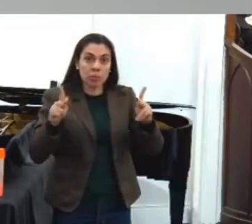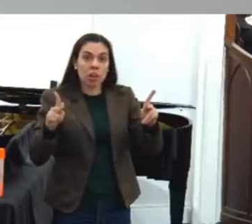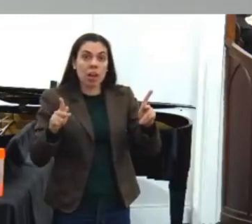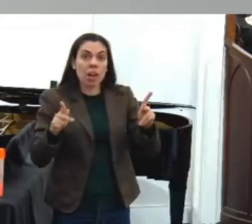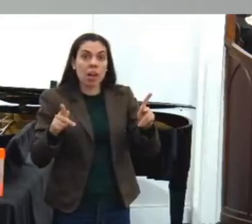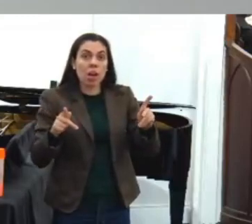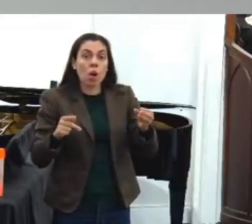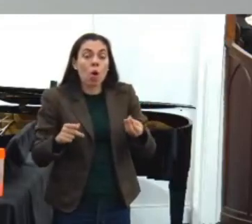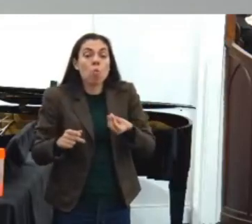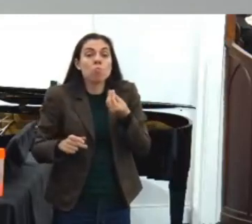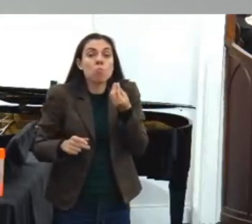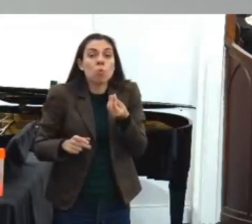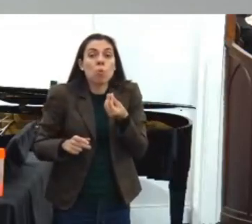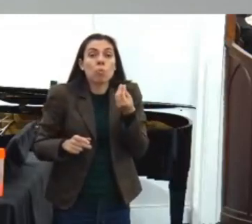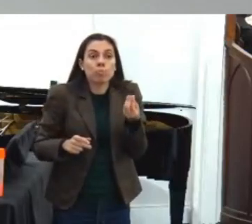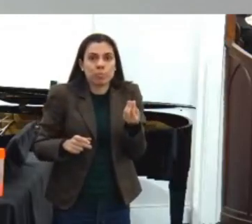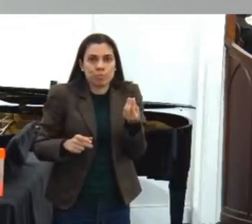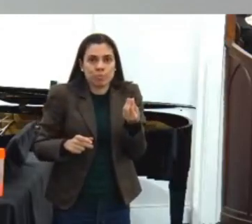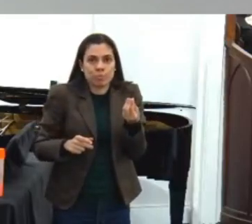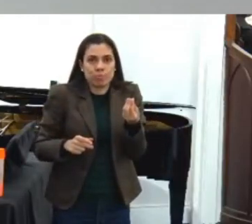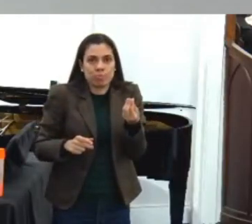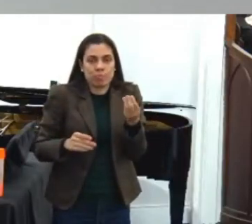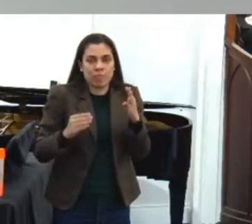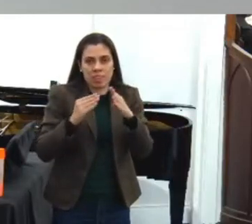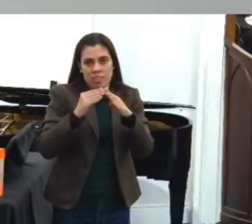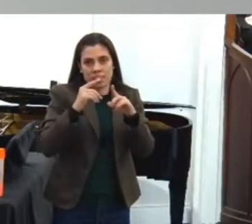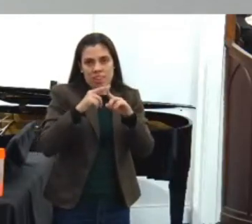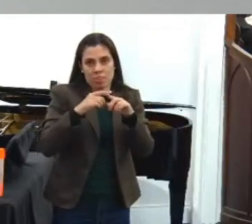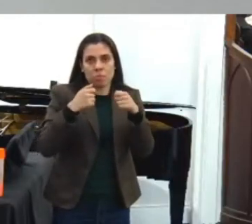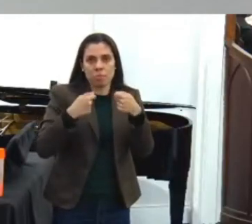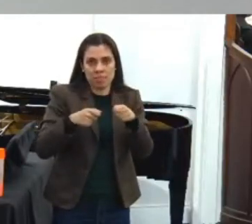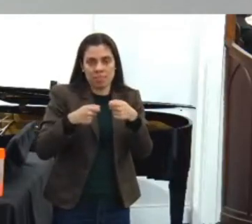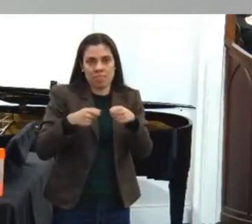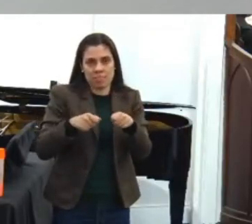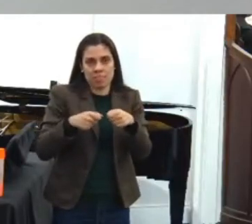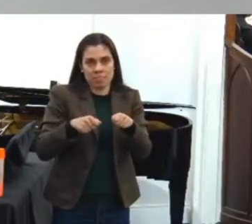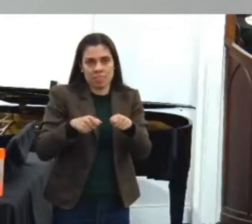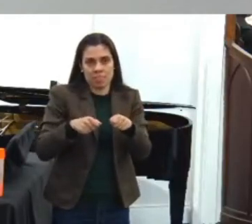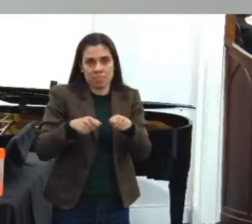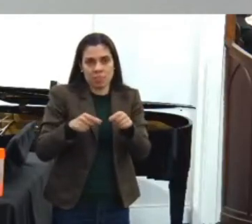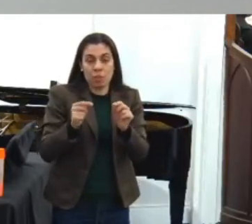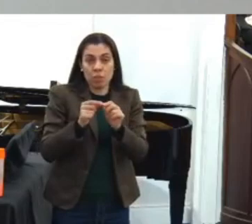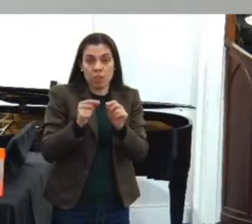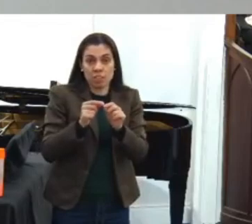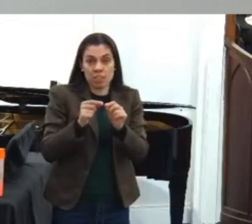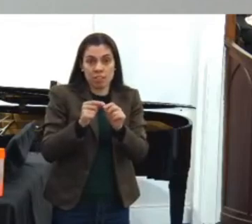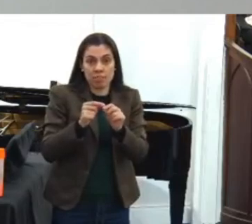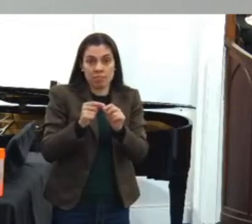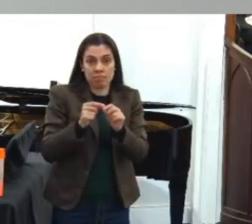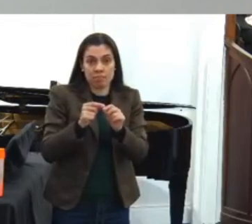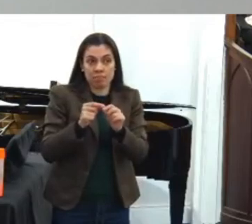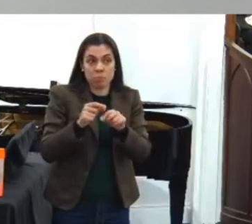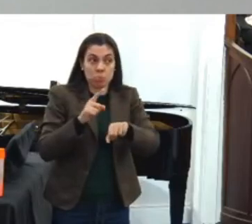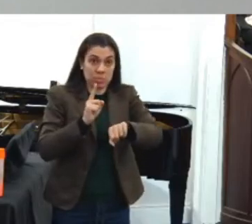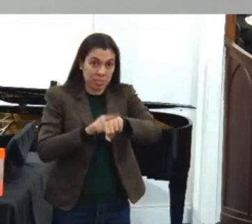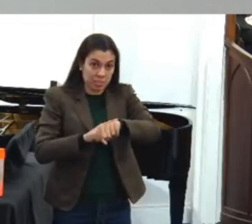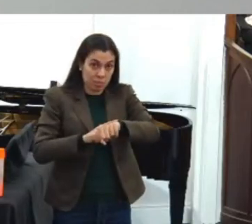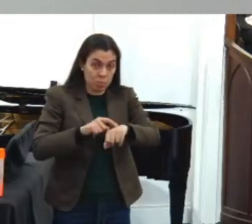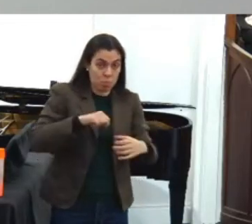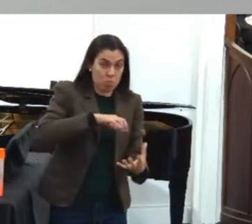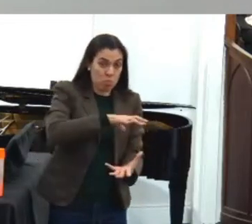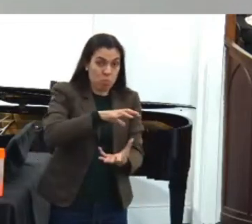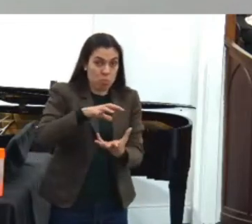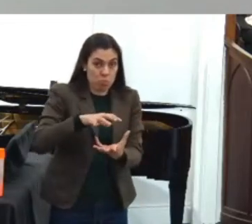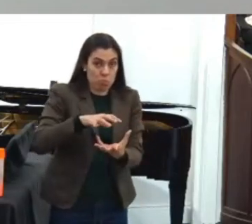impiedade. Falando a respeito deste livro, Greg Beale, talvez